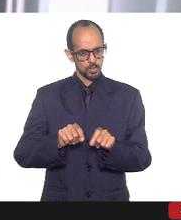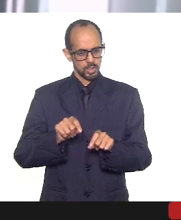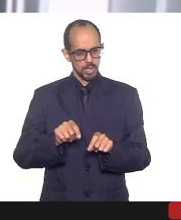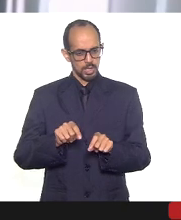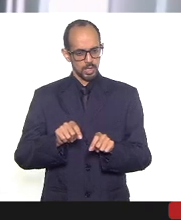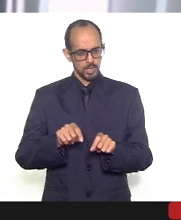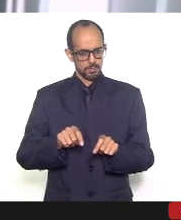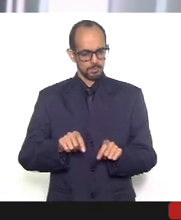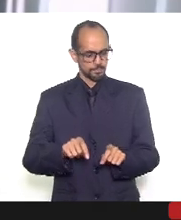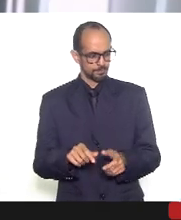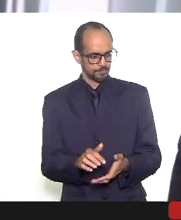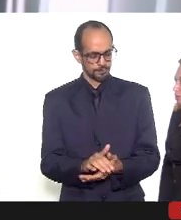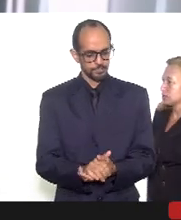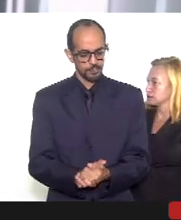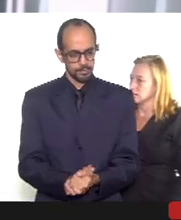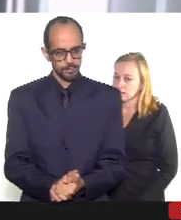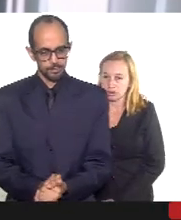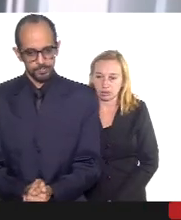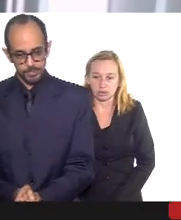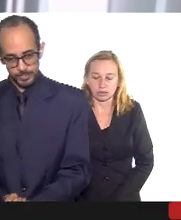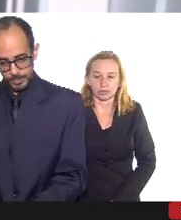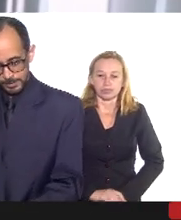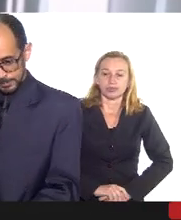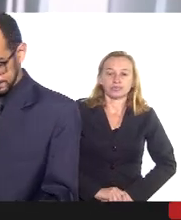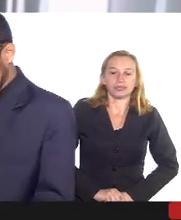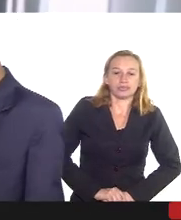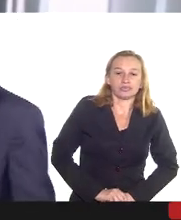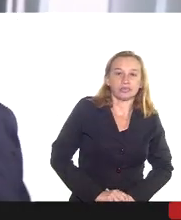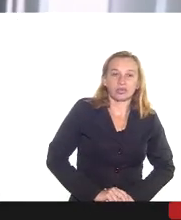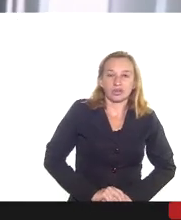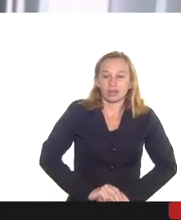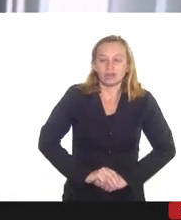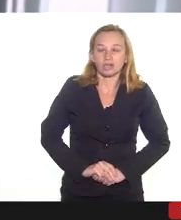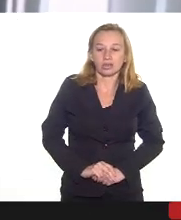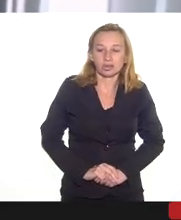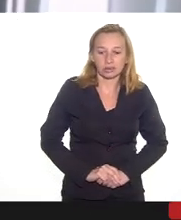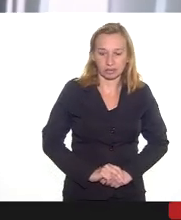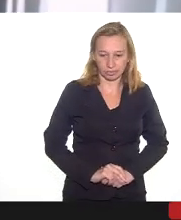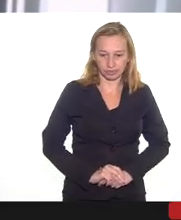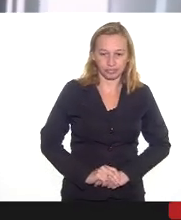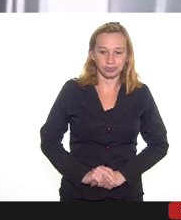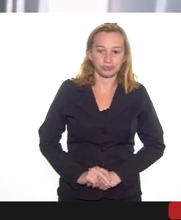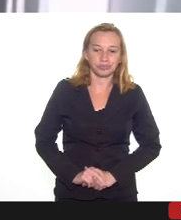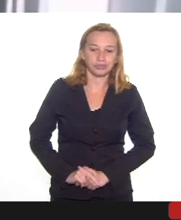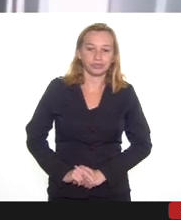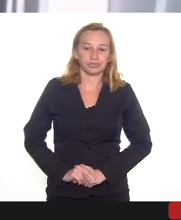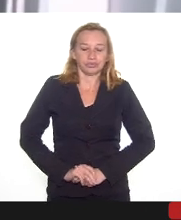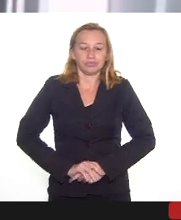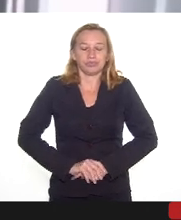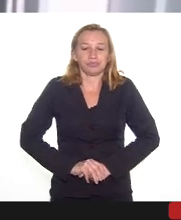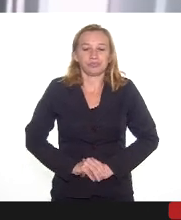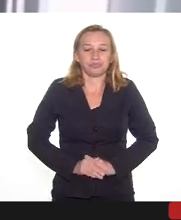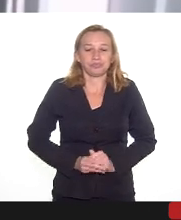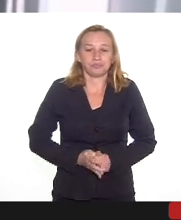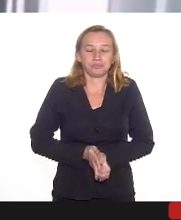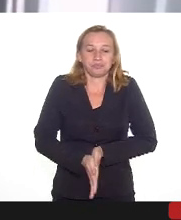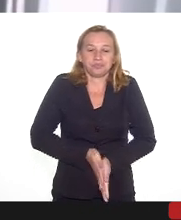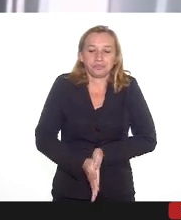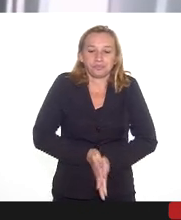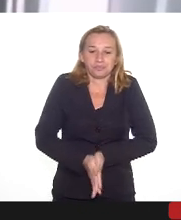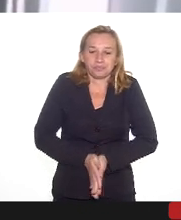fala ela apenas uma saudação, agora eu quero fazer uma fala um pouquinho mais organizada, mas como encaminhamento,